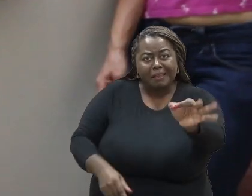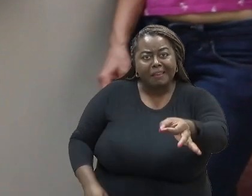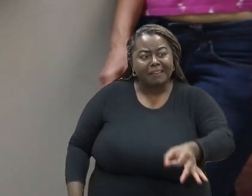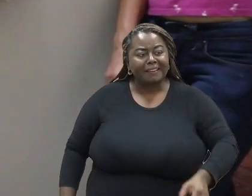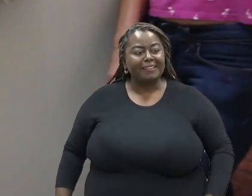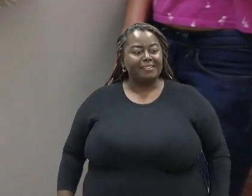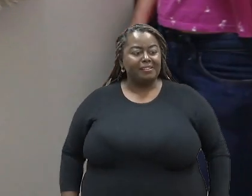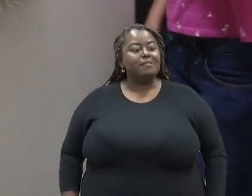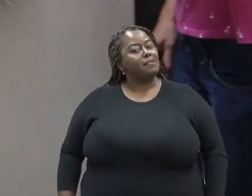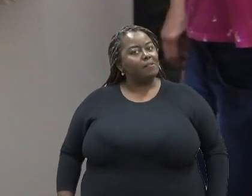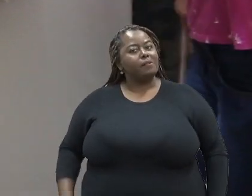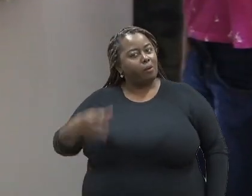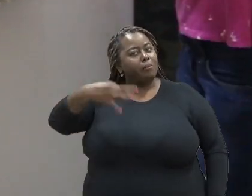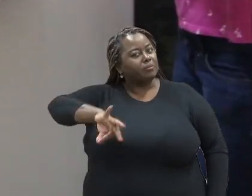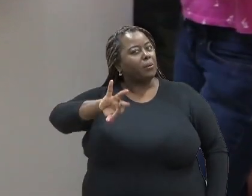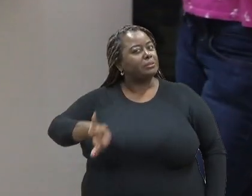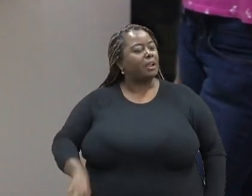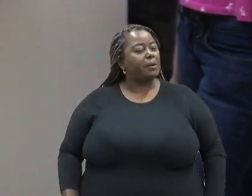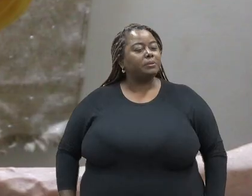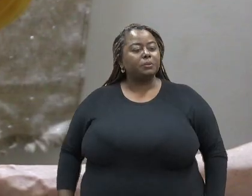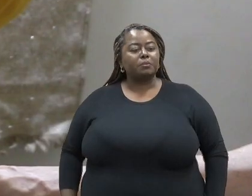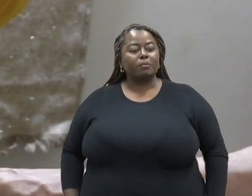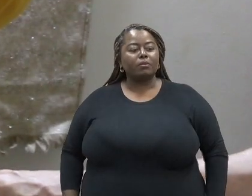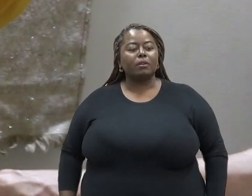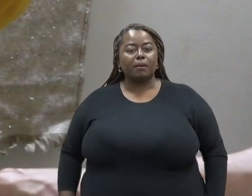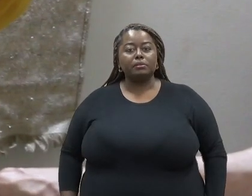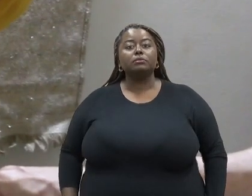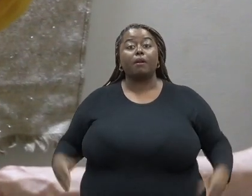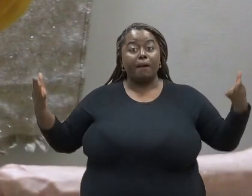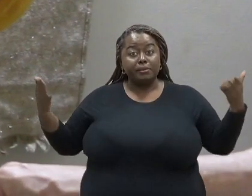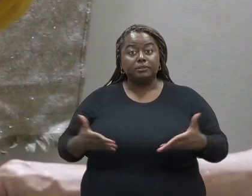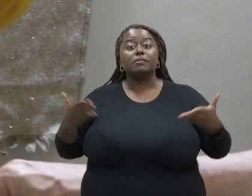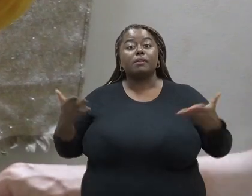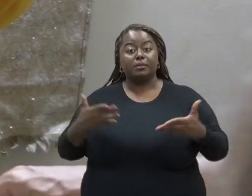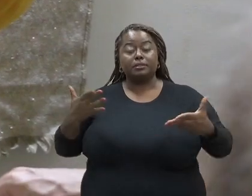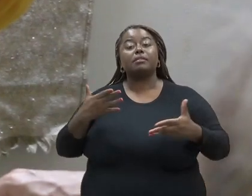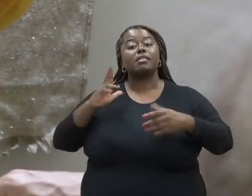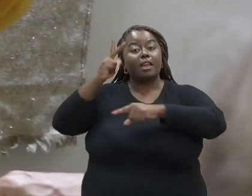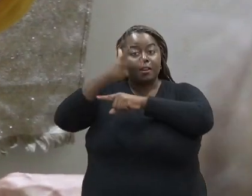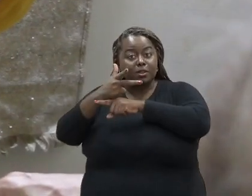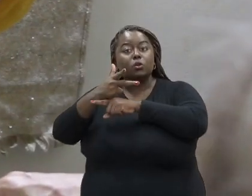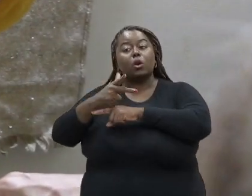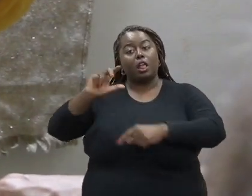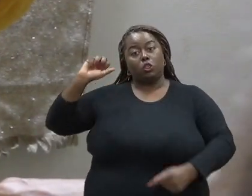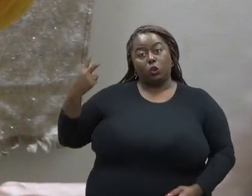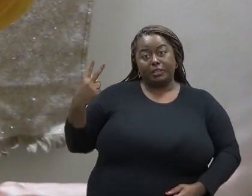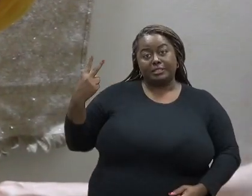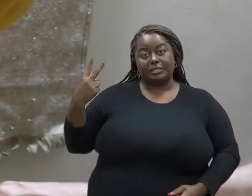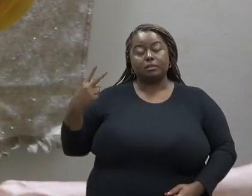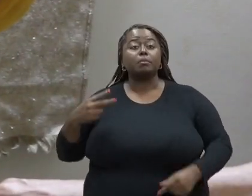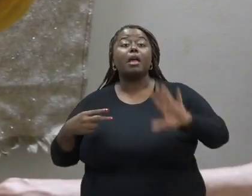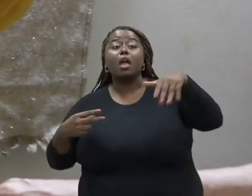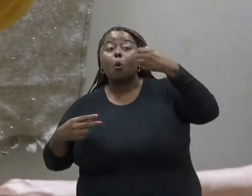Deu certo? Deu certo. Abaixa a cabeça. Vai. Tá gravando qual, ó? Tomada 2. Tomada 2 agora. Mas é 8